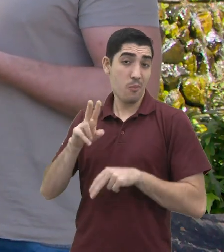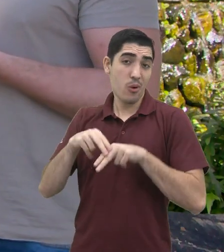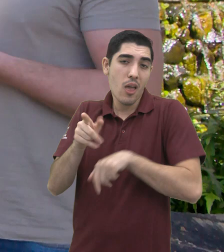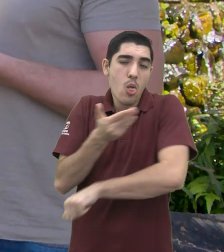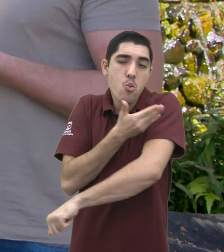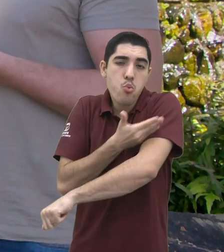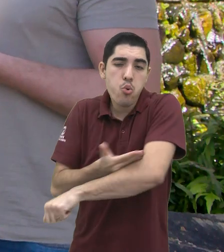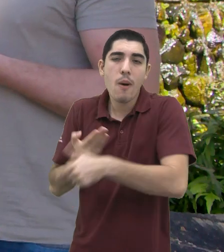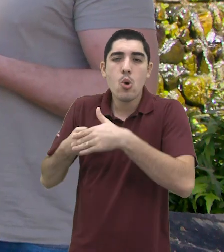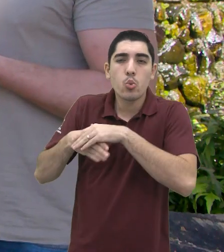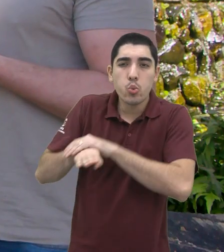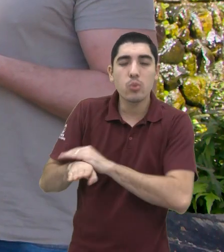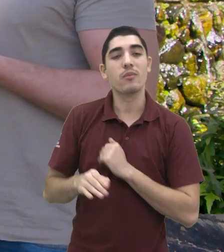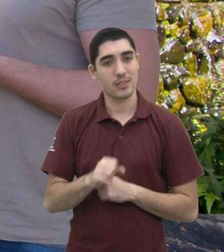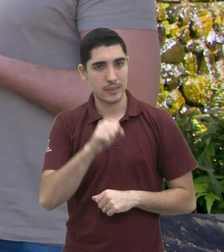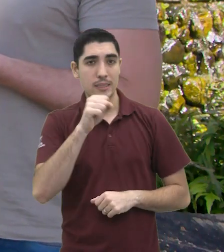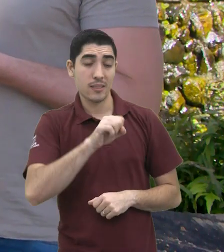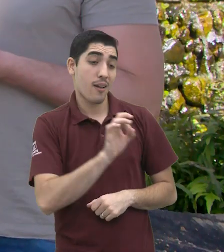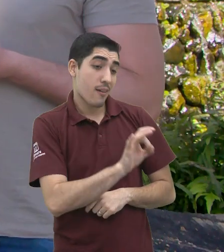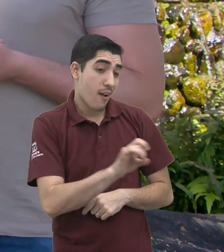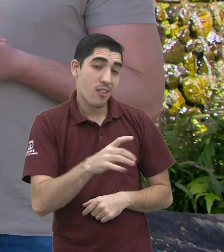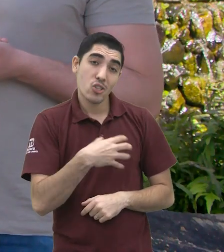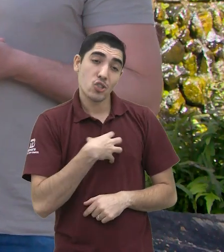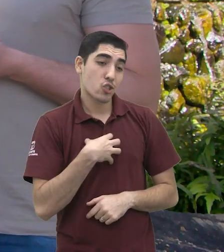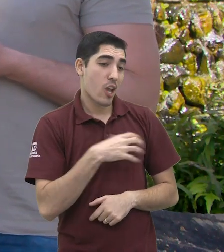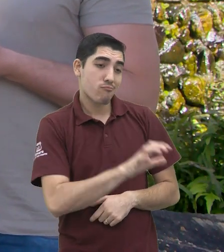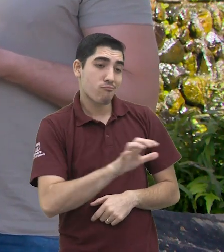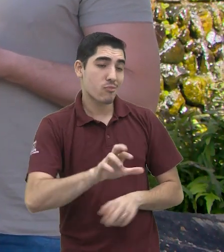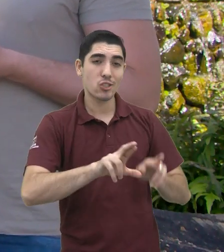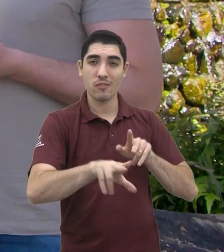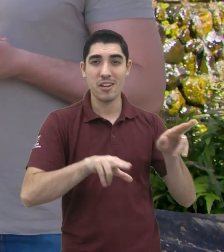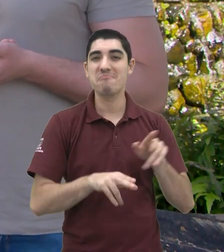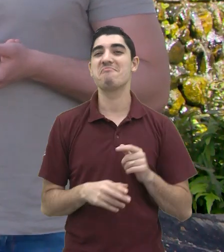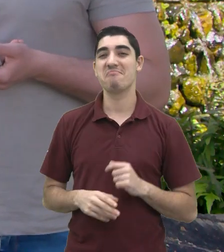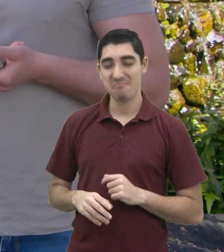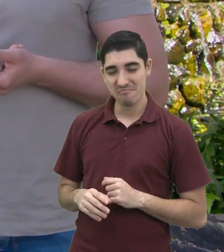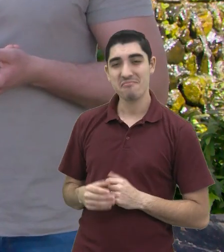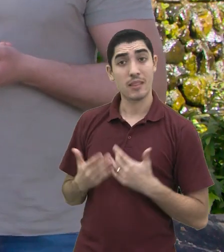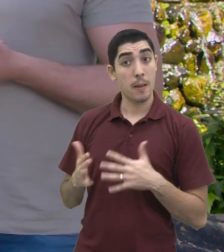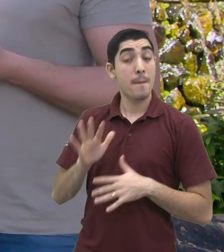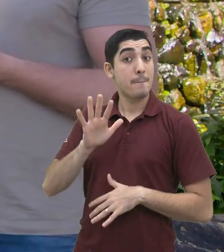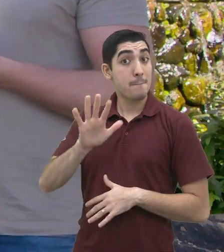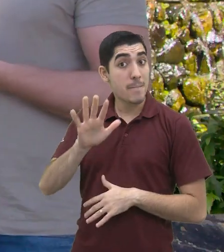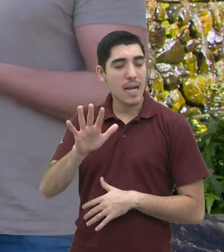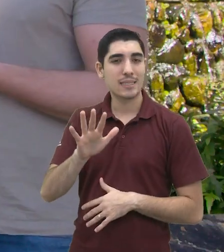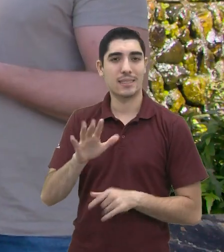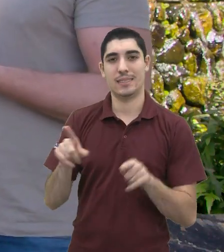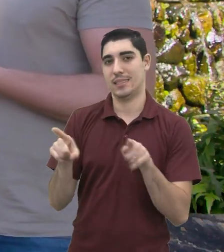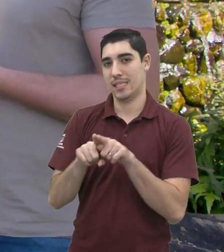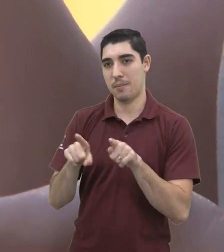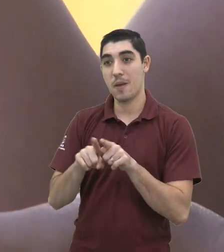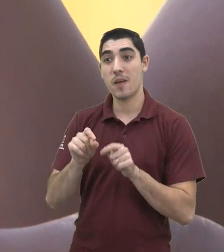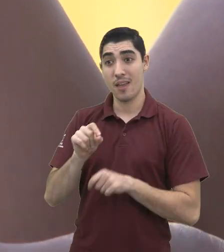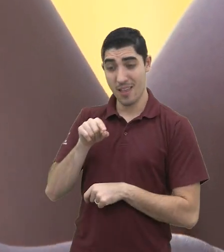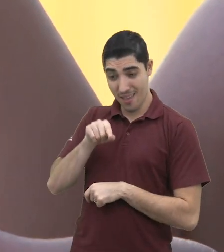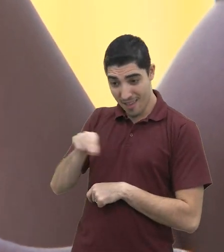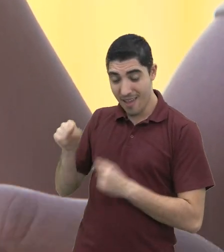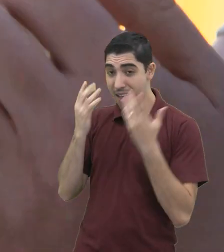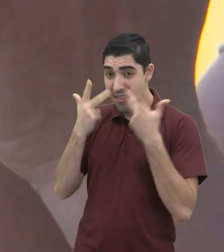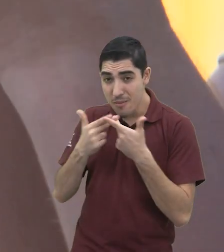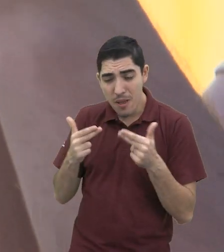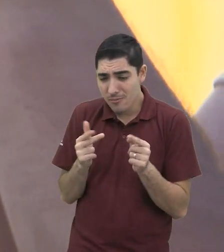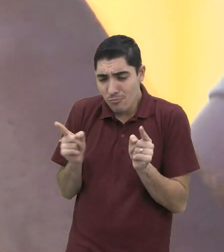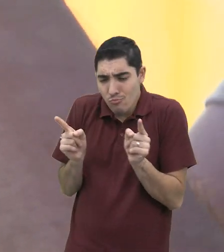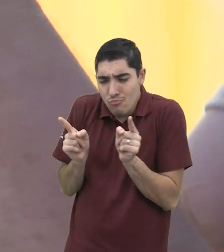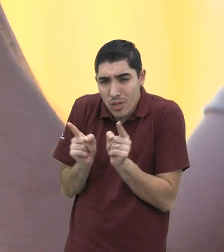dizer, é questão de hábito mesmo, né? Isso. Cada um tem o seu jeitinho. É o seu jeitinho, normal. Mas uma coisa que não dá pra negar, minha gente, é que